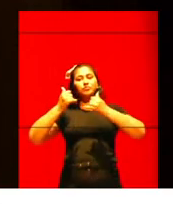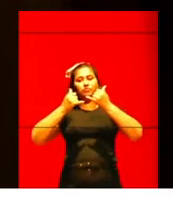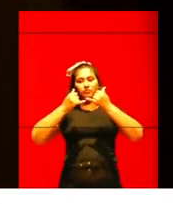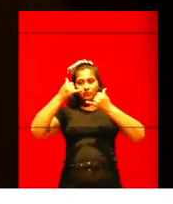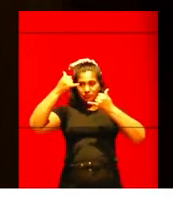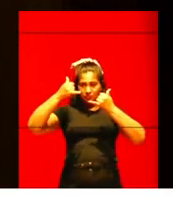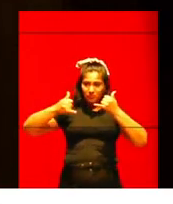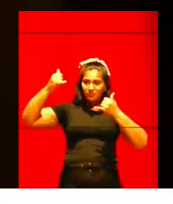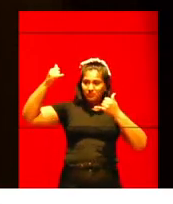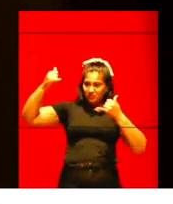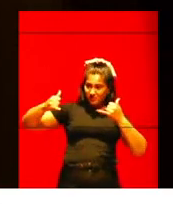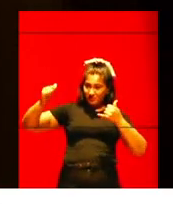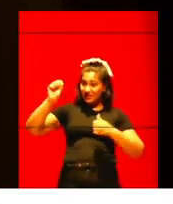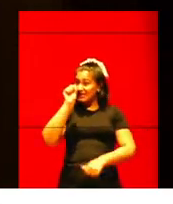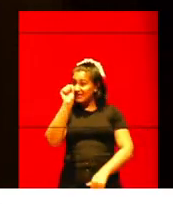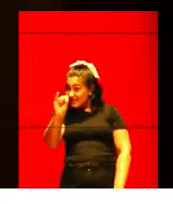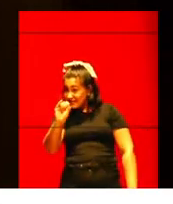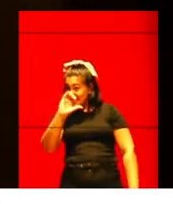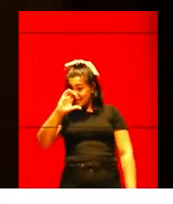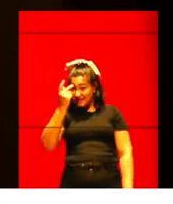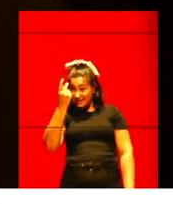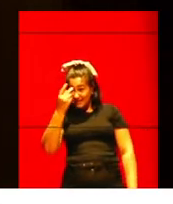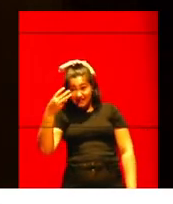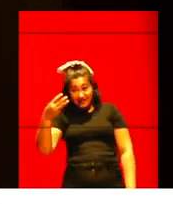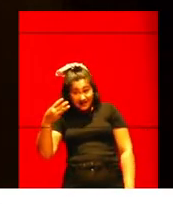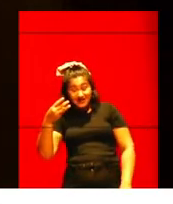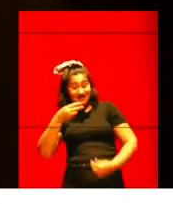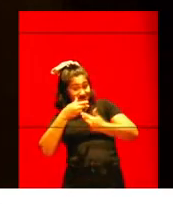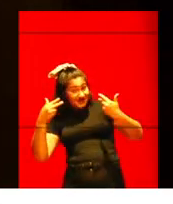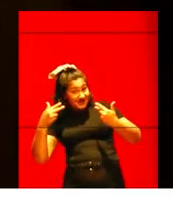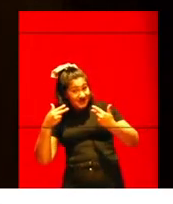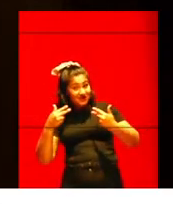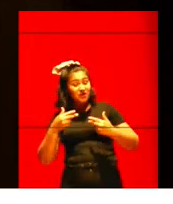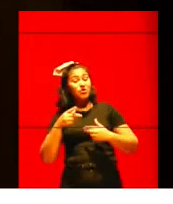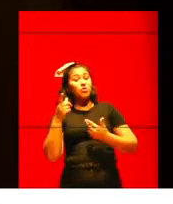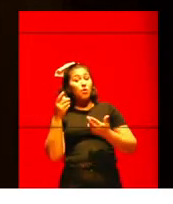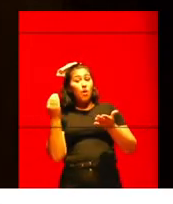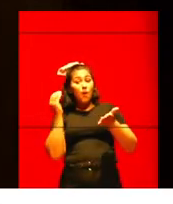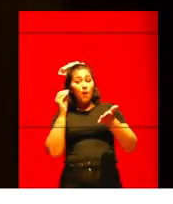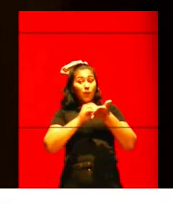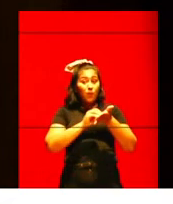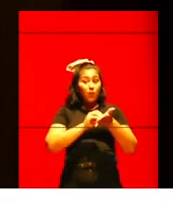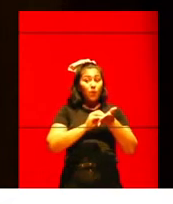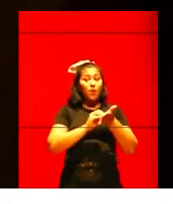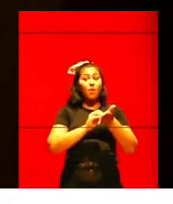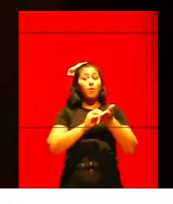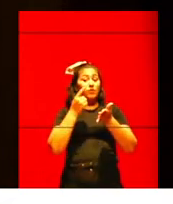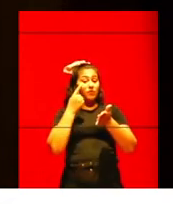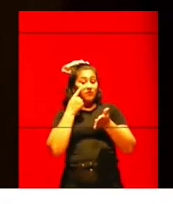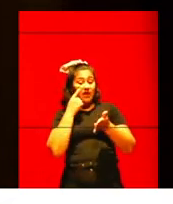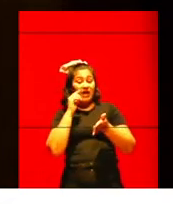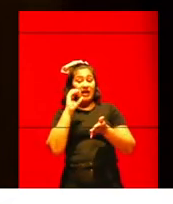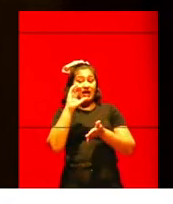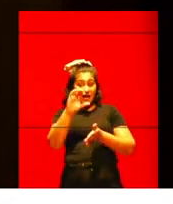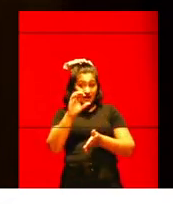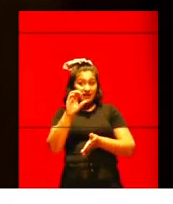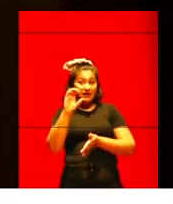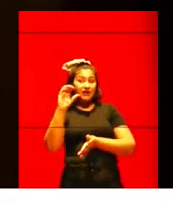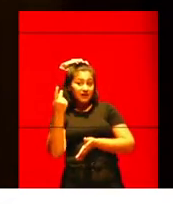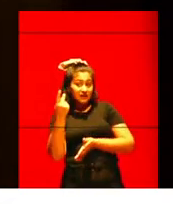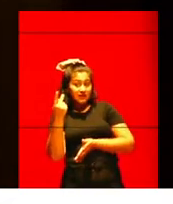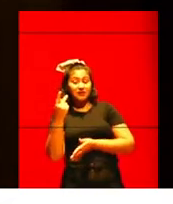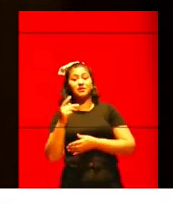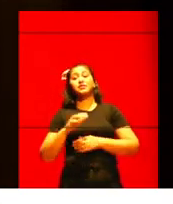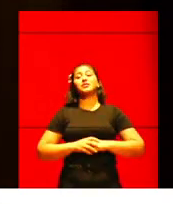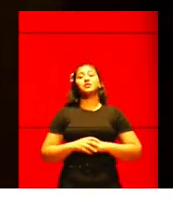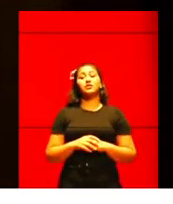cadeia carbônica no sistema de linha, o que que vocês vão fazer? Coloca primeiro os carbonos. E não esquecendo que o carbono